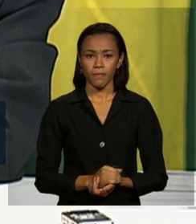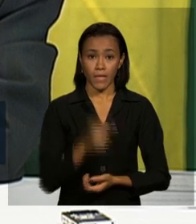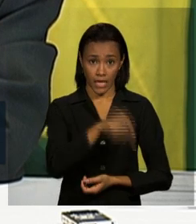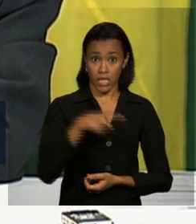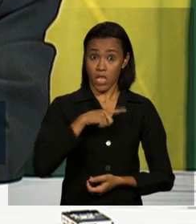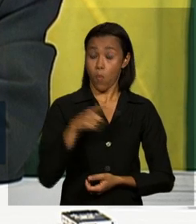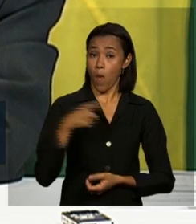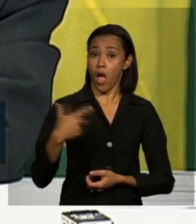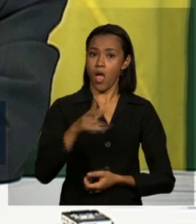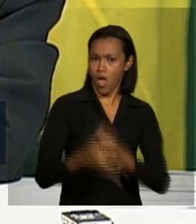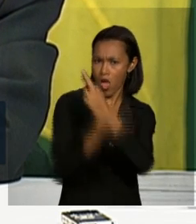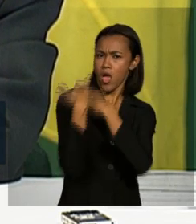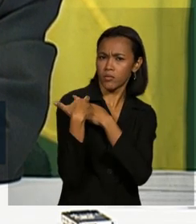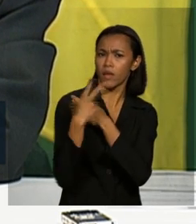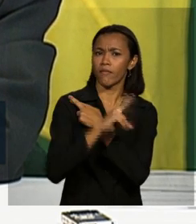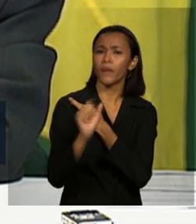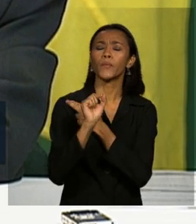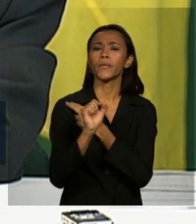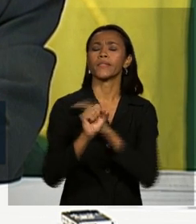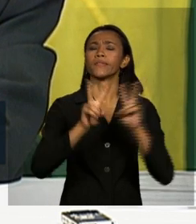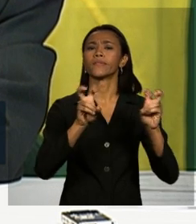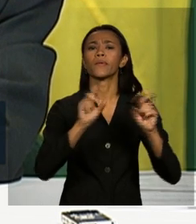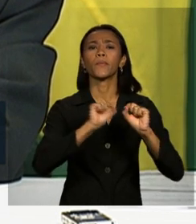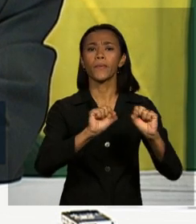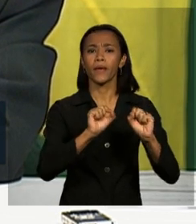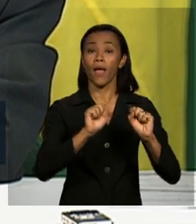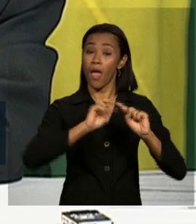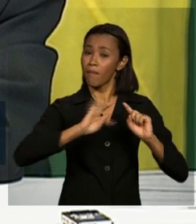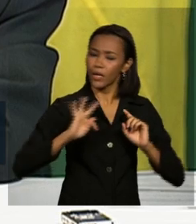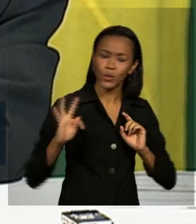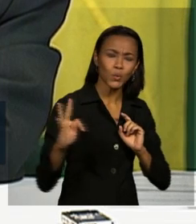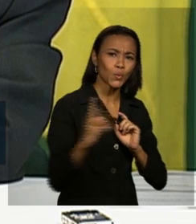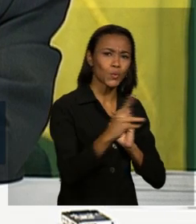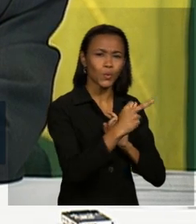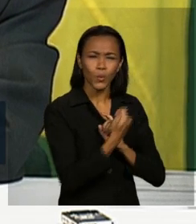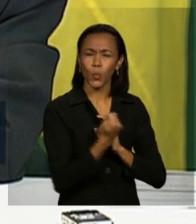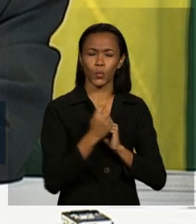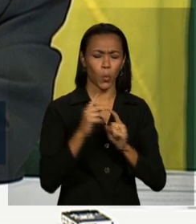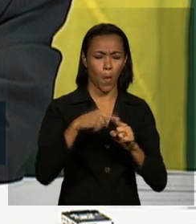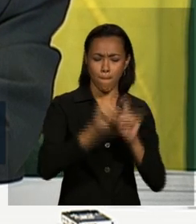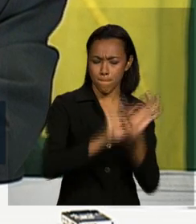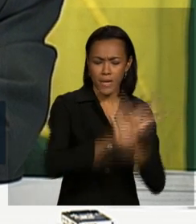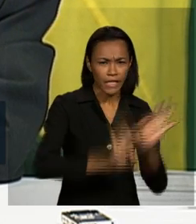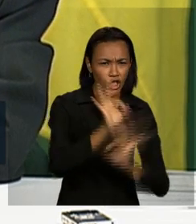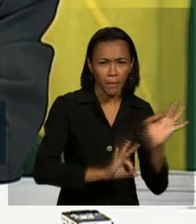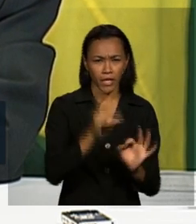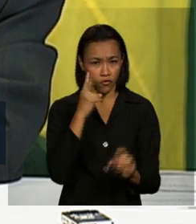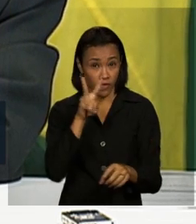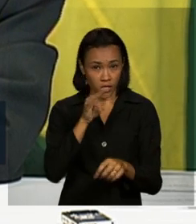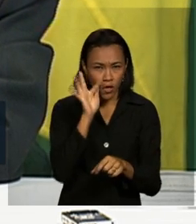responsabilidade ampliado o destaque é para toda a parte de planejamento de visão